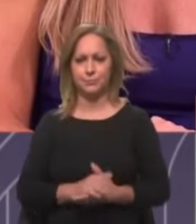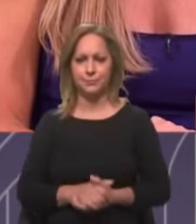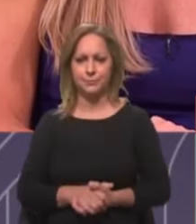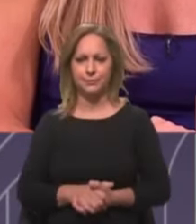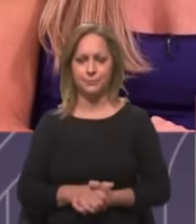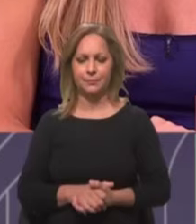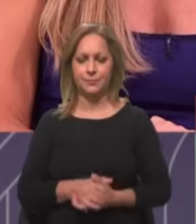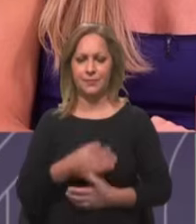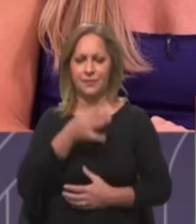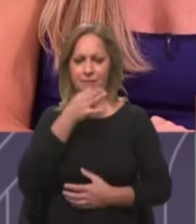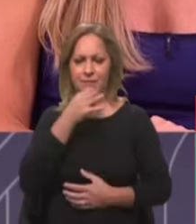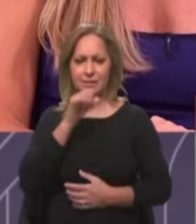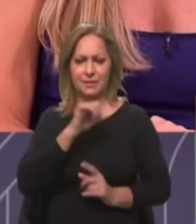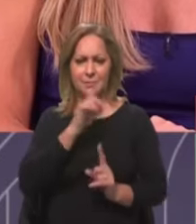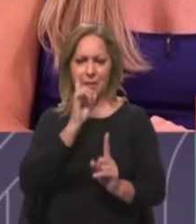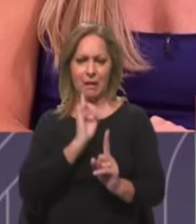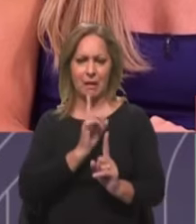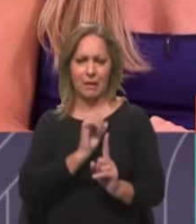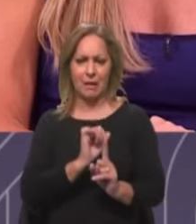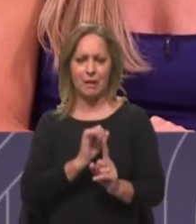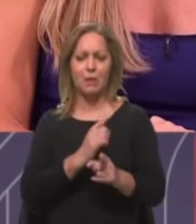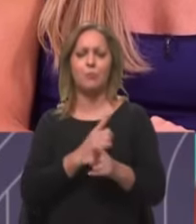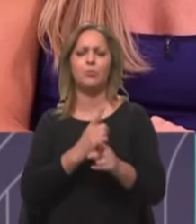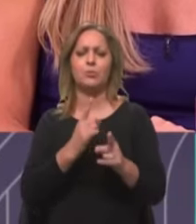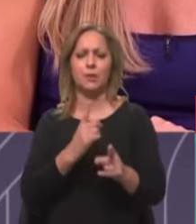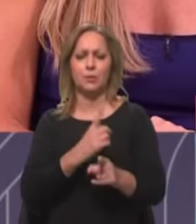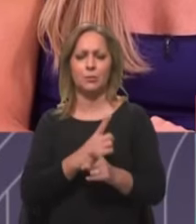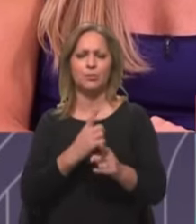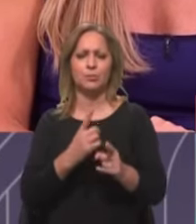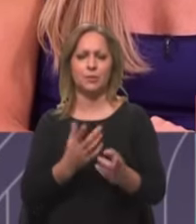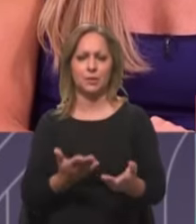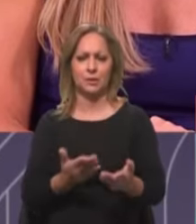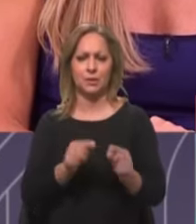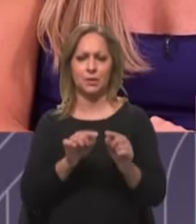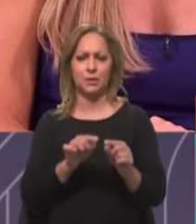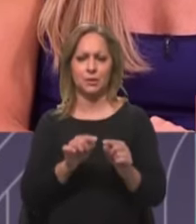fazerem mal à minha Betty. Para quê? Isto está a fazer mal e à Betty.